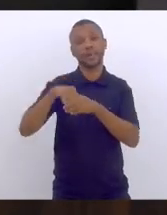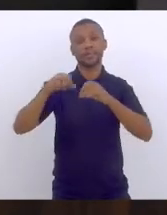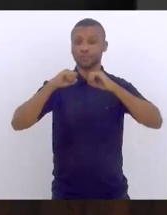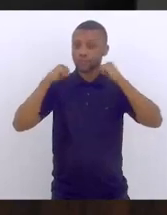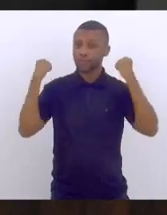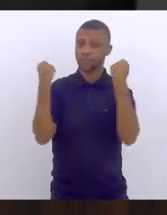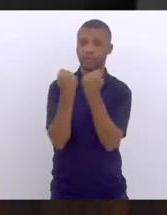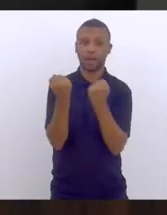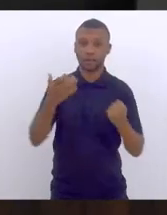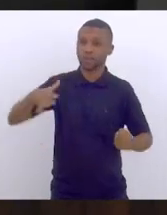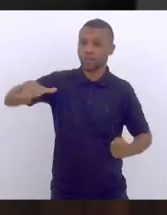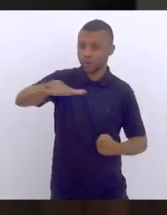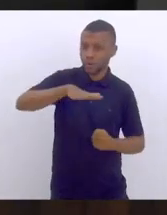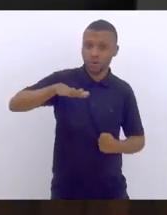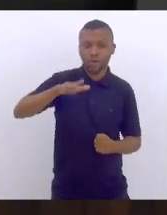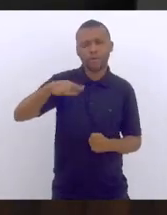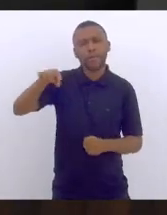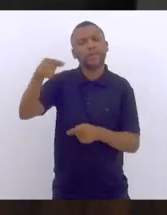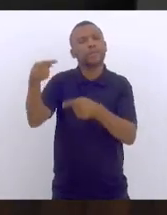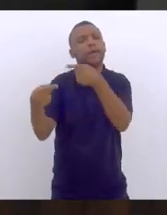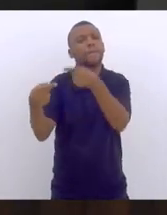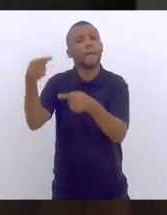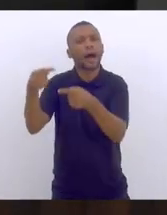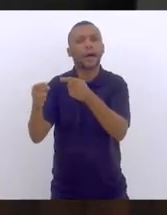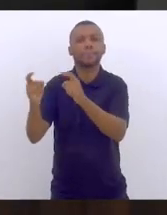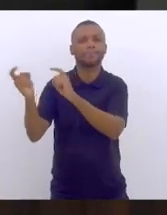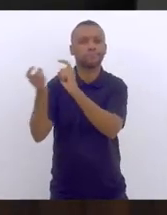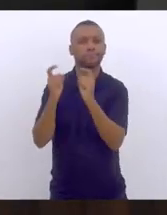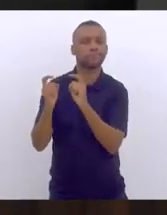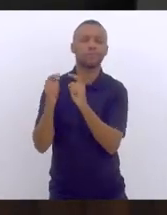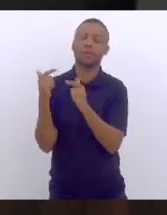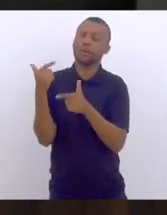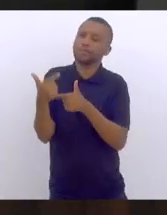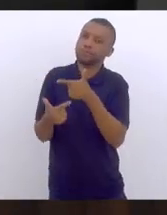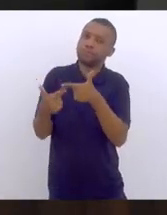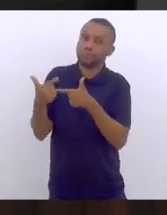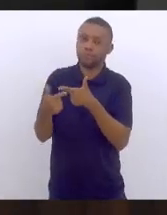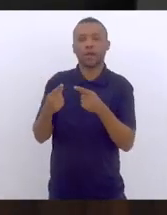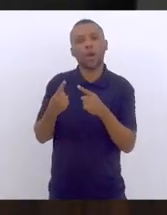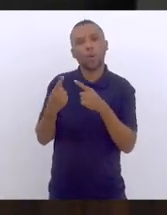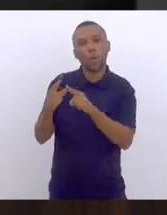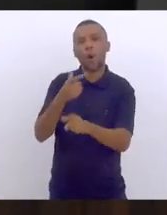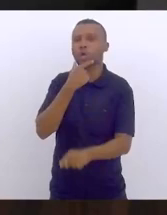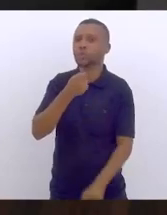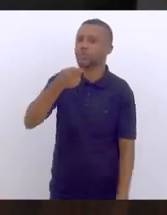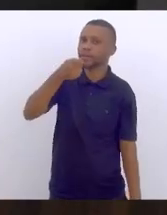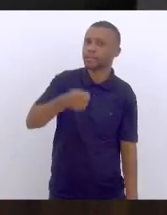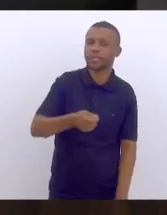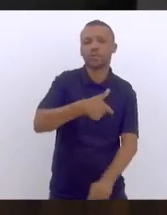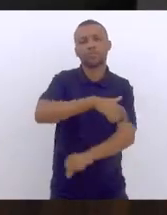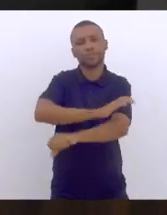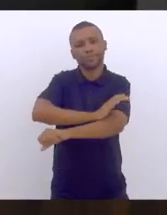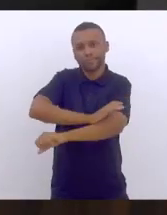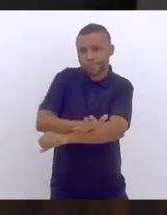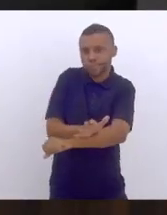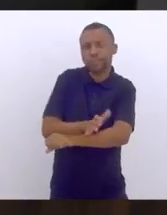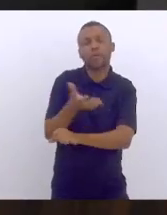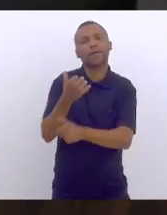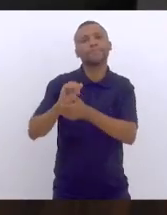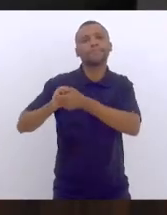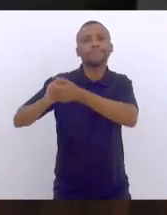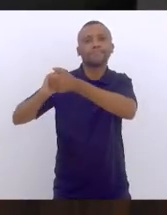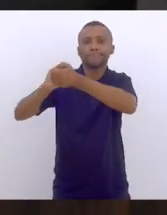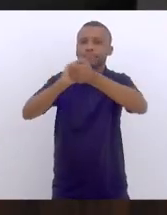estádios. Vocês que debatem muito contra o machismo, contra o racismo. Então, quero saudar aqui